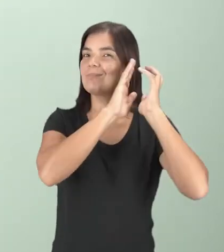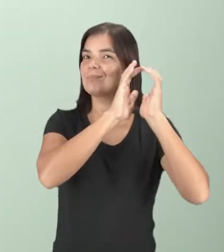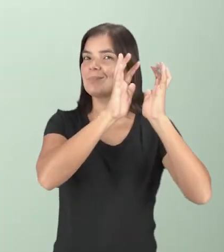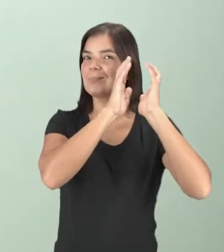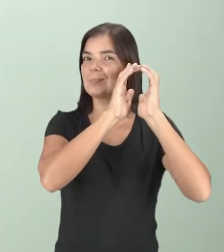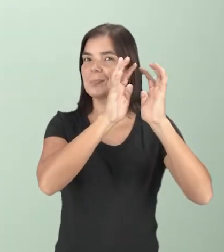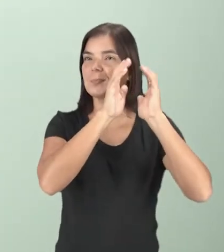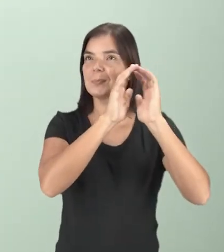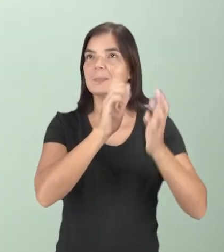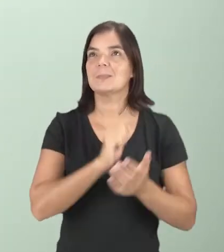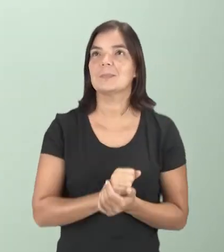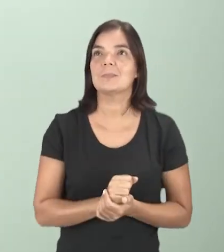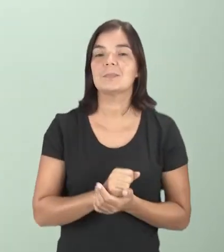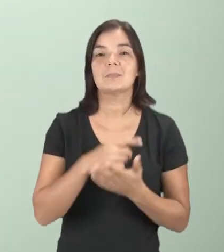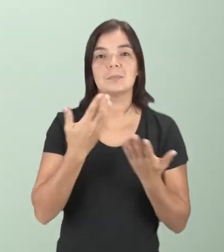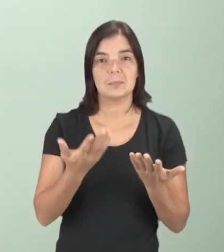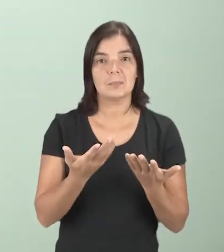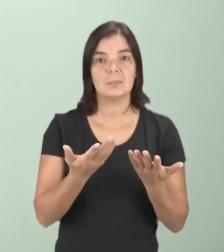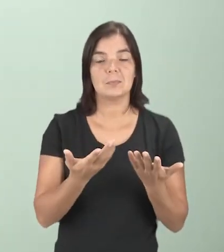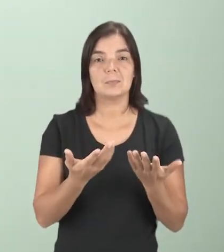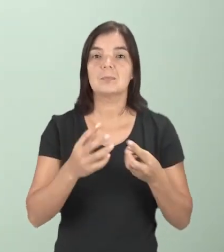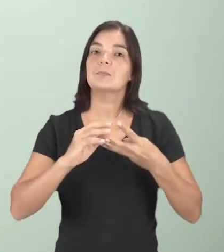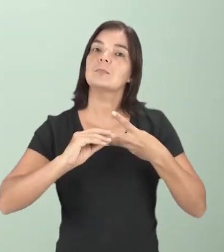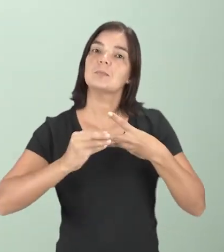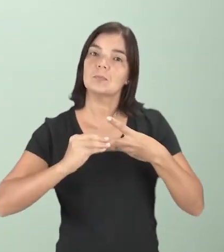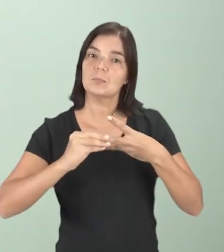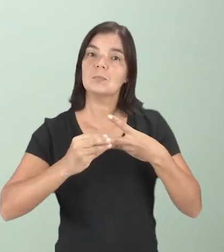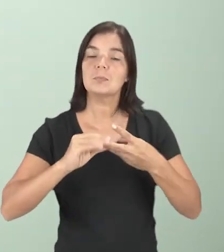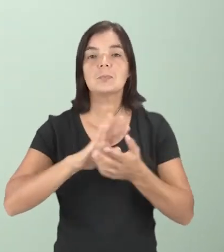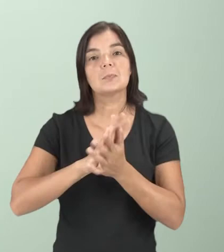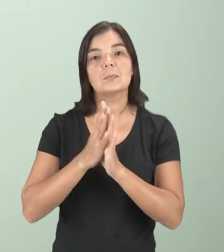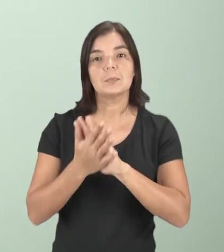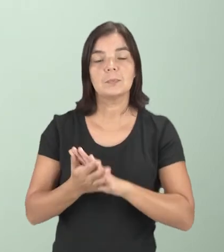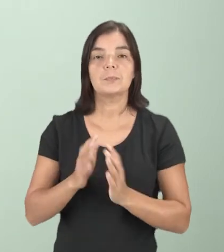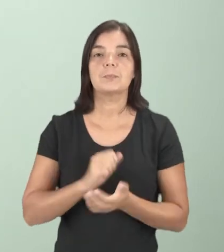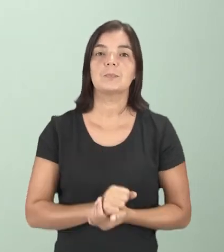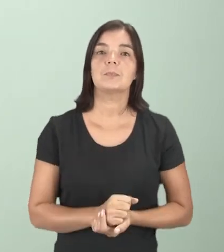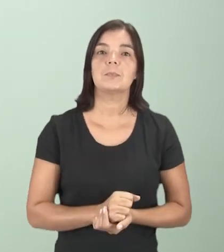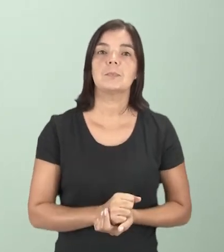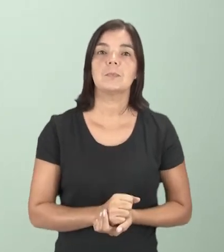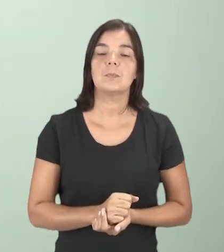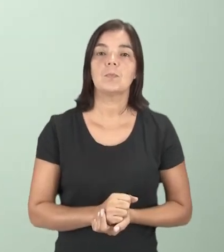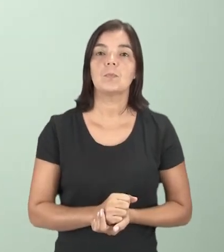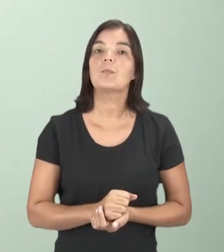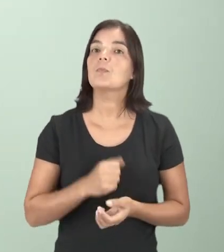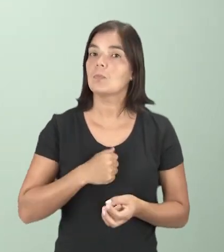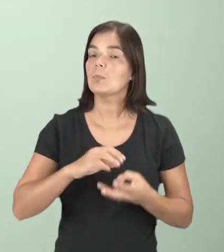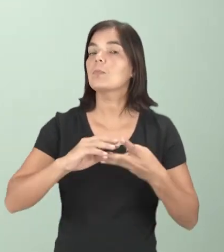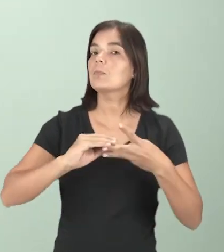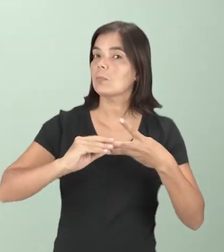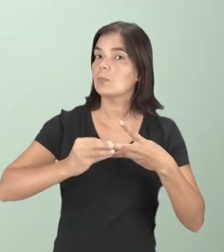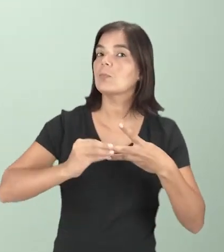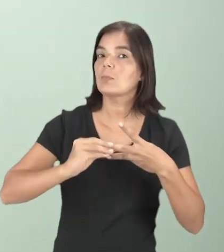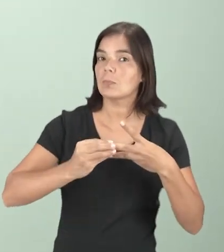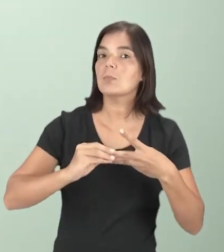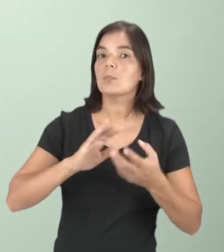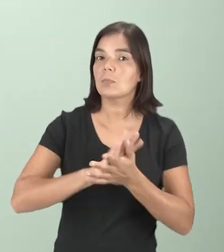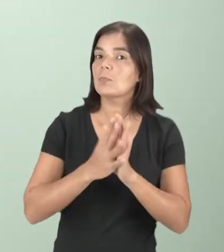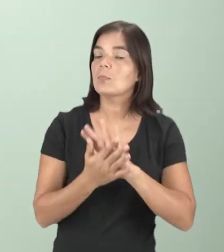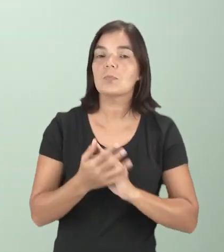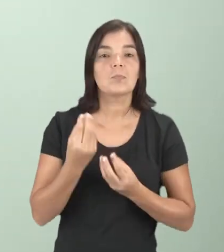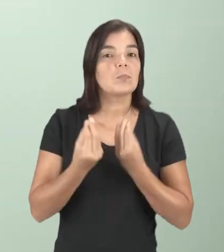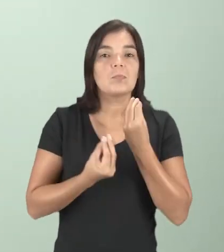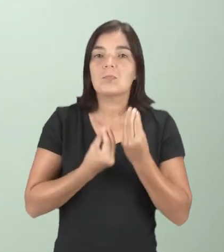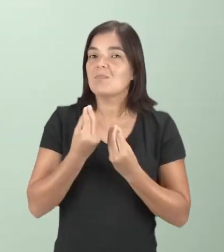para o seu cérebro. Então, essas células vão ser destruídas. Essas células sendo destruídas, não tem